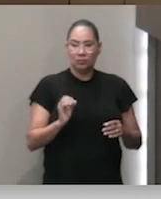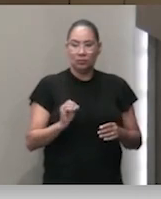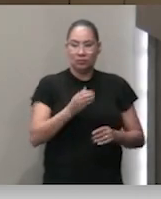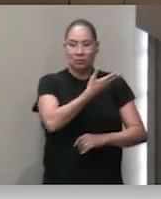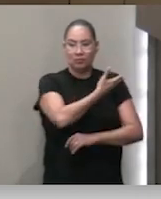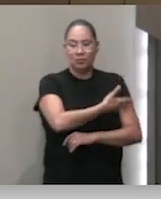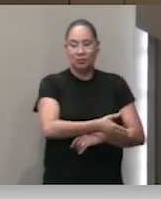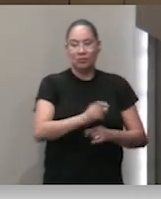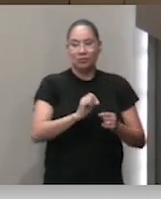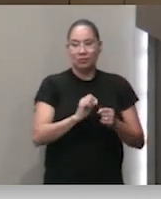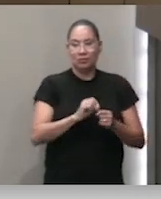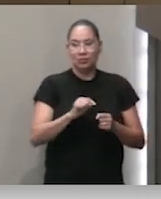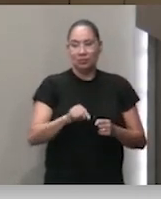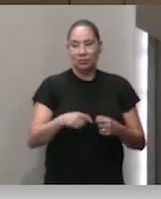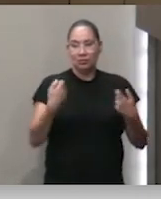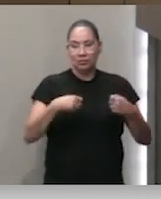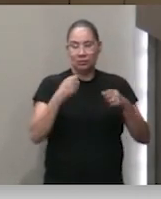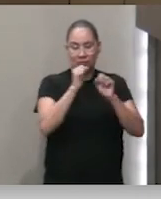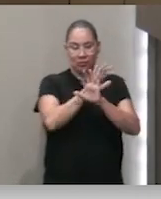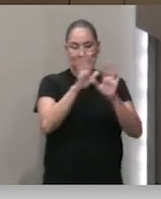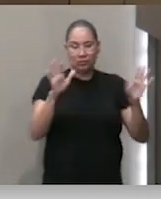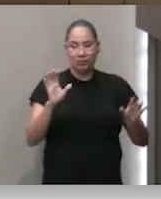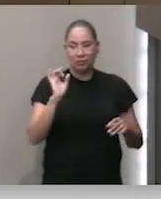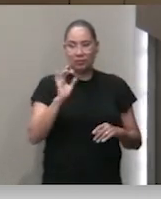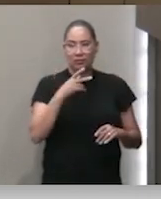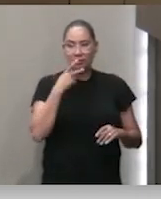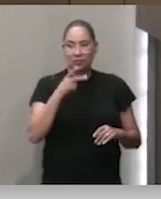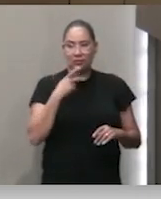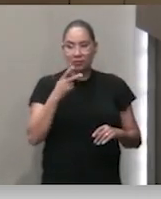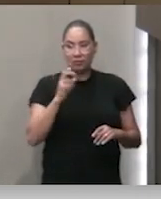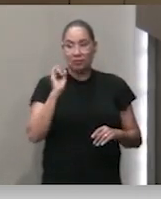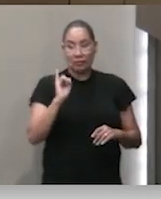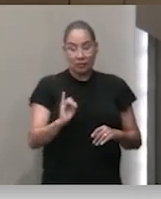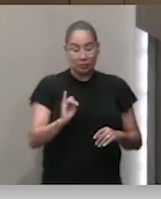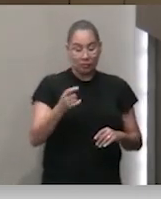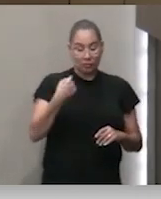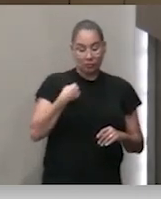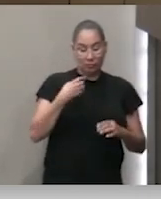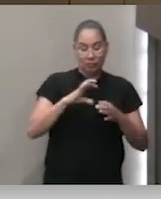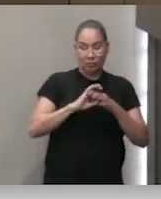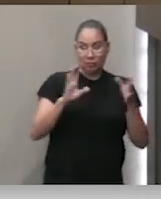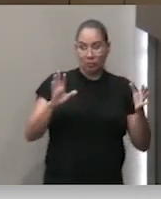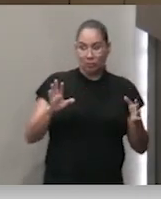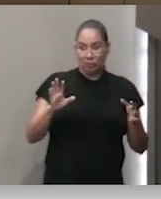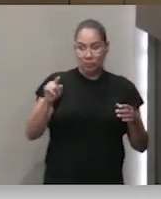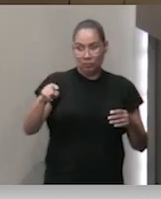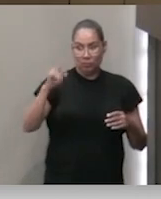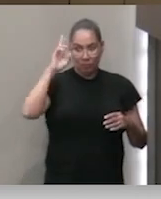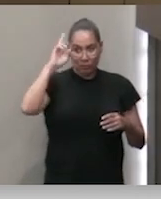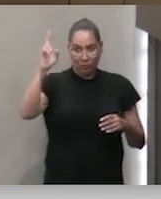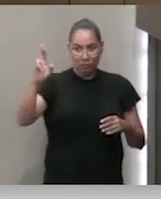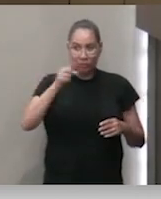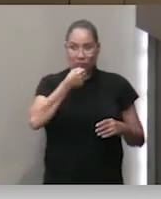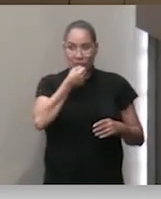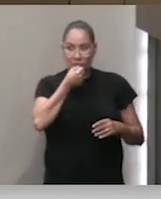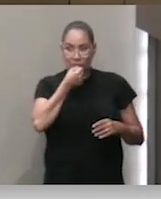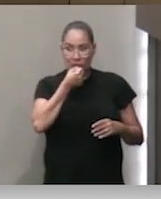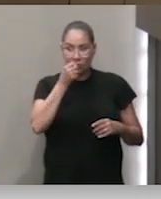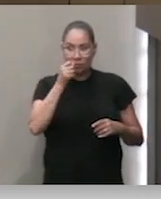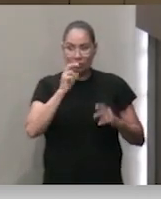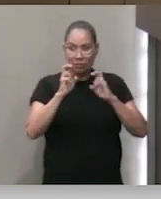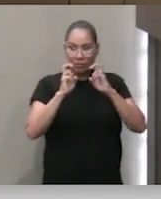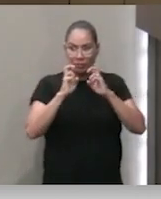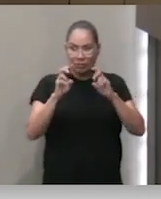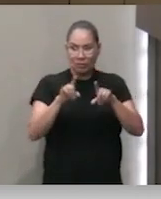isso. Então, de hoje em diante, que fique claro, só vai falar quando o vereador der a permissão. Ninguém é dono desse microfone. E gritar aqui, todo mundo